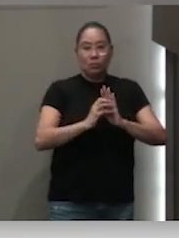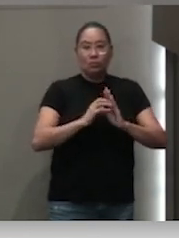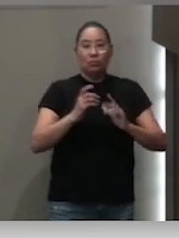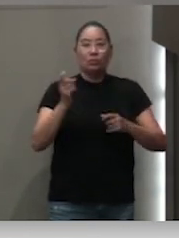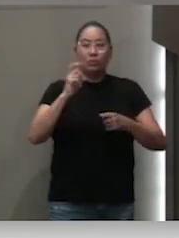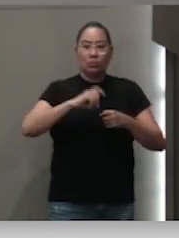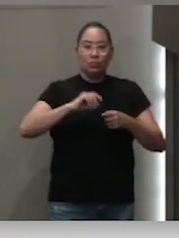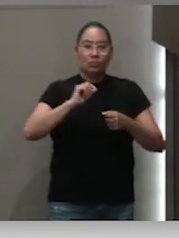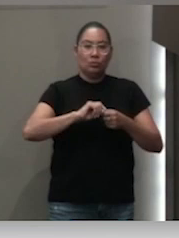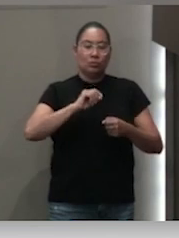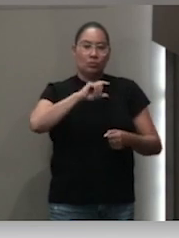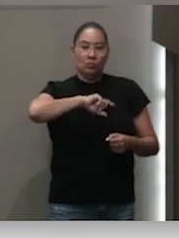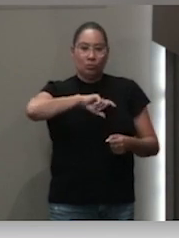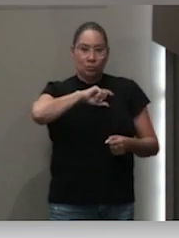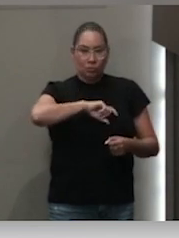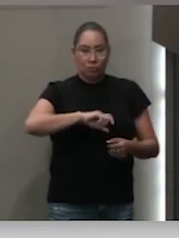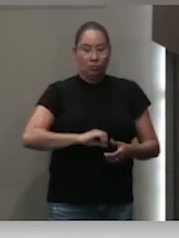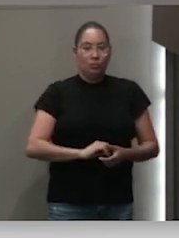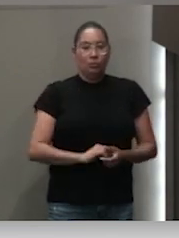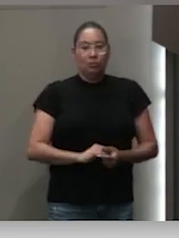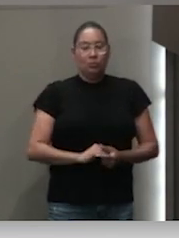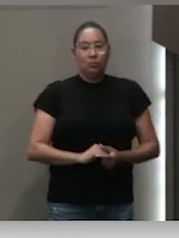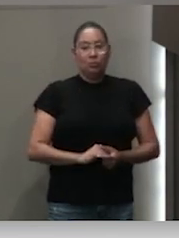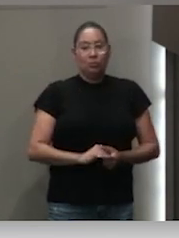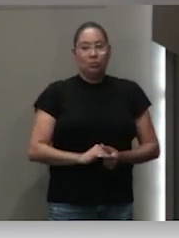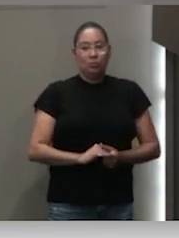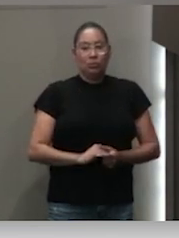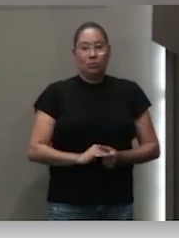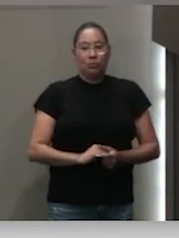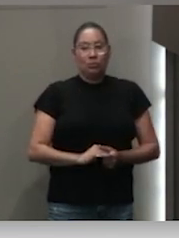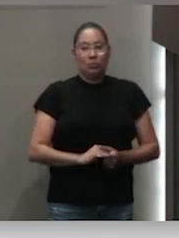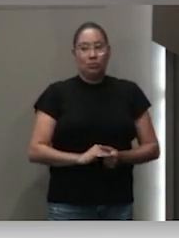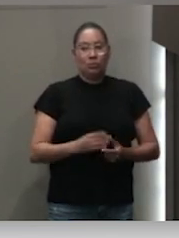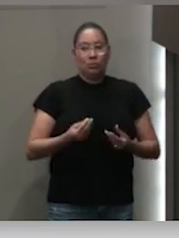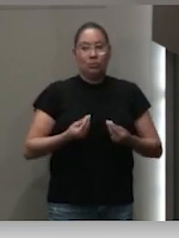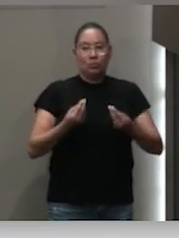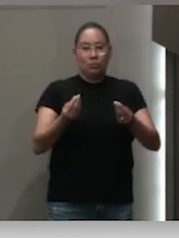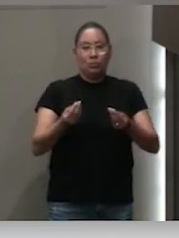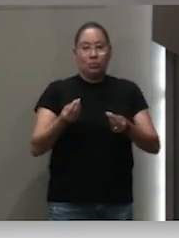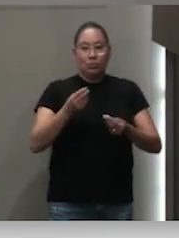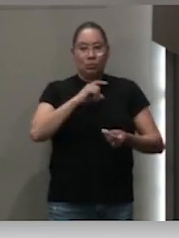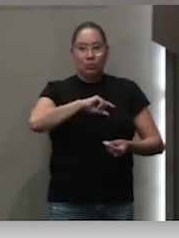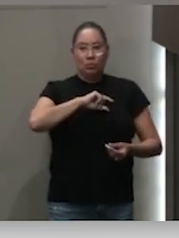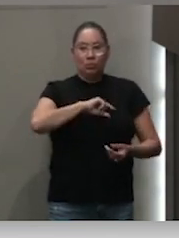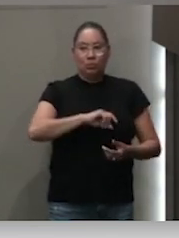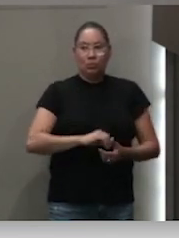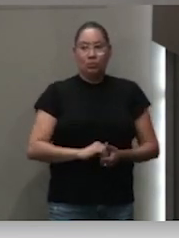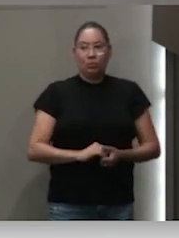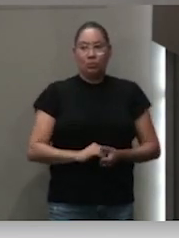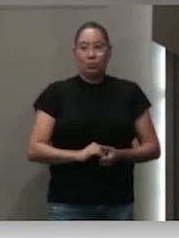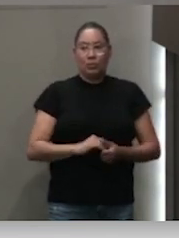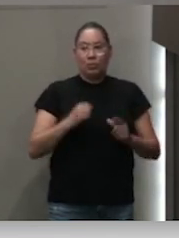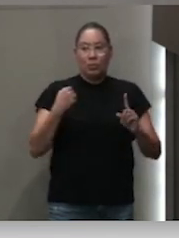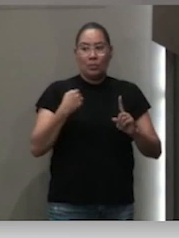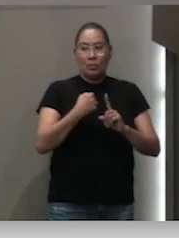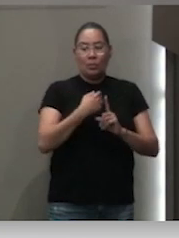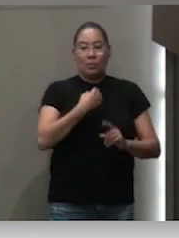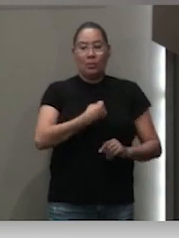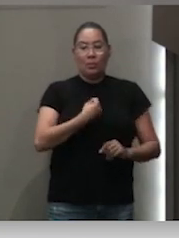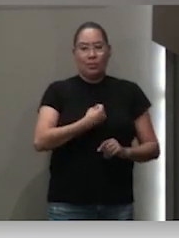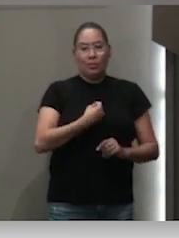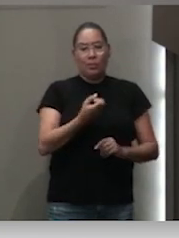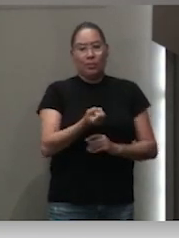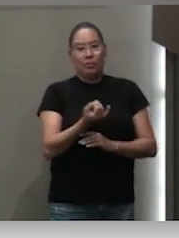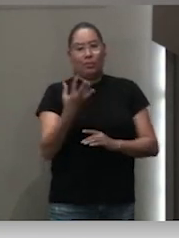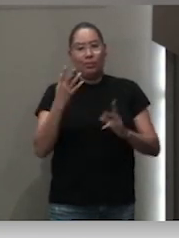exames voltou a fazer a a o fornecimento das carteiras de motorista impactando a vida de milhares